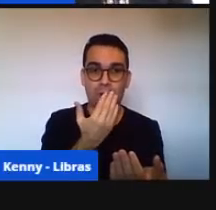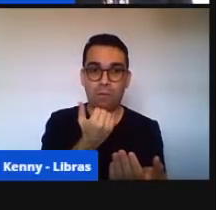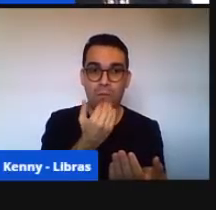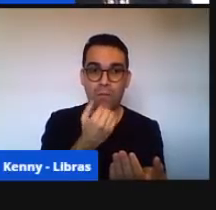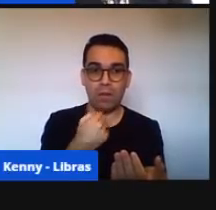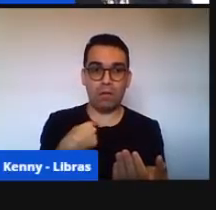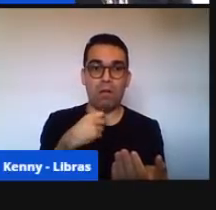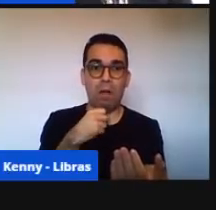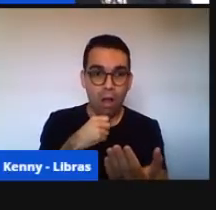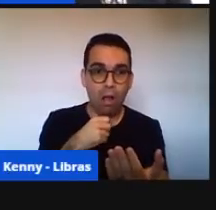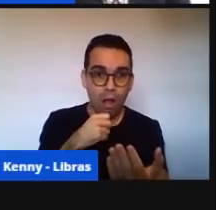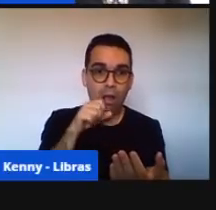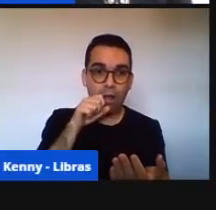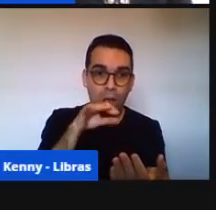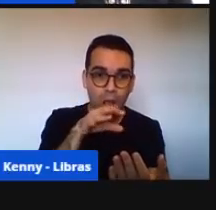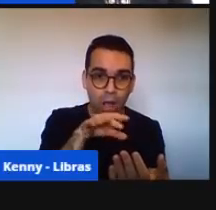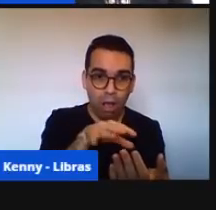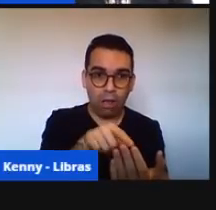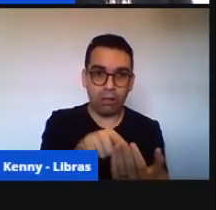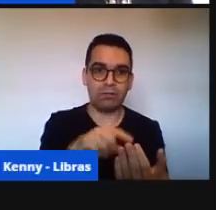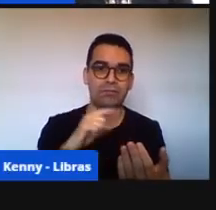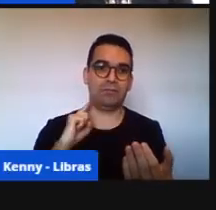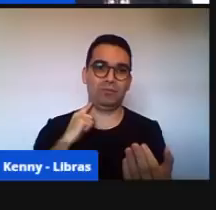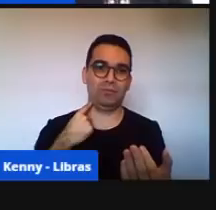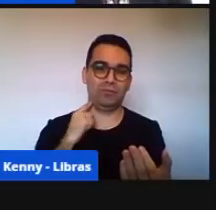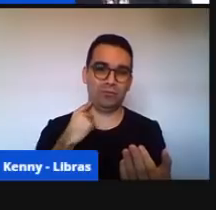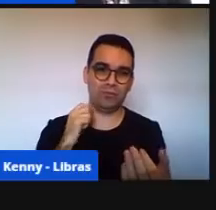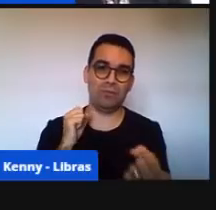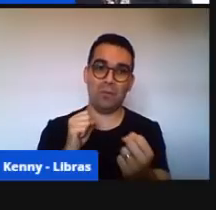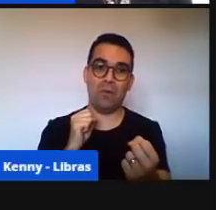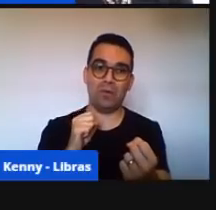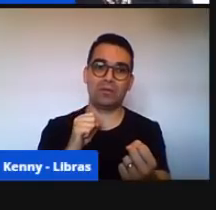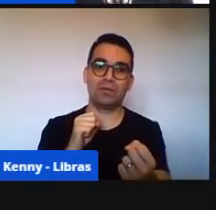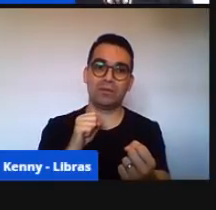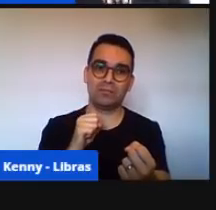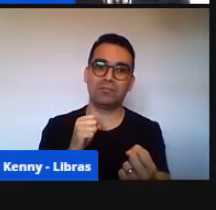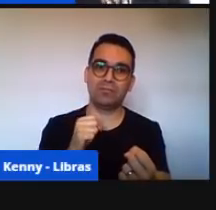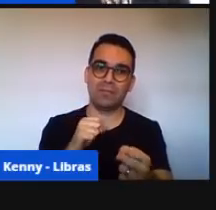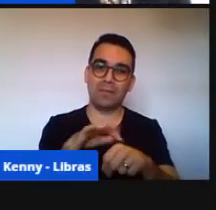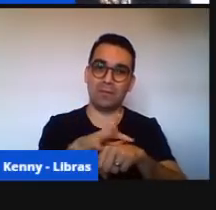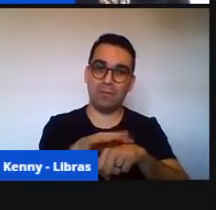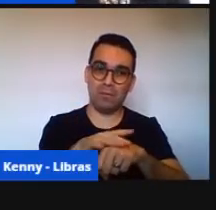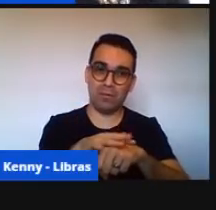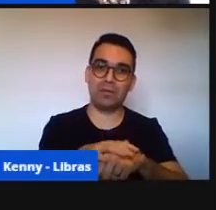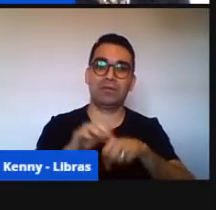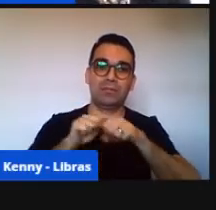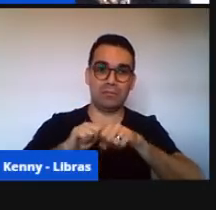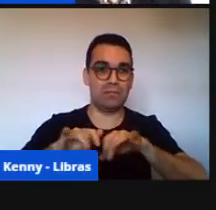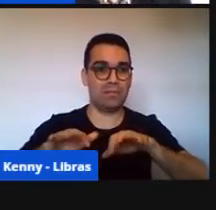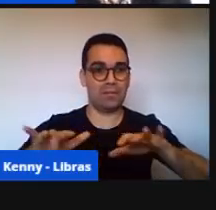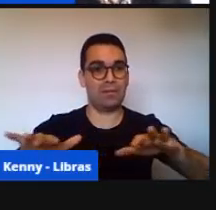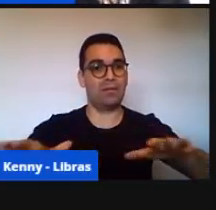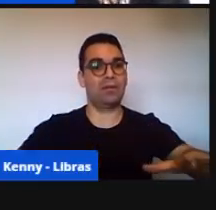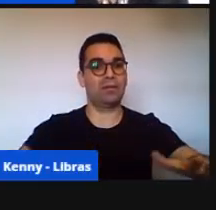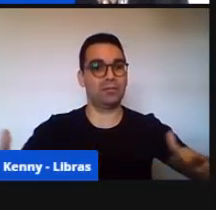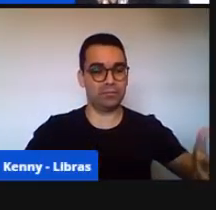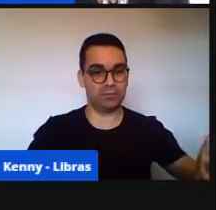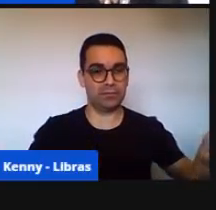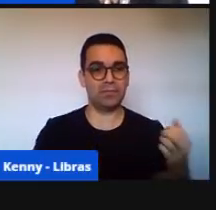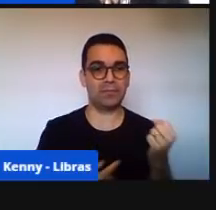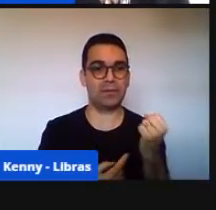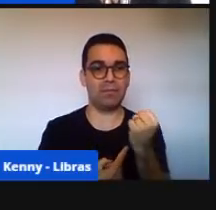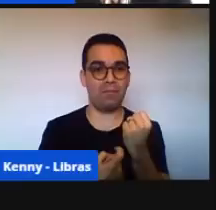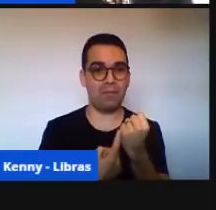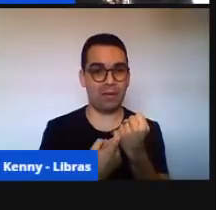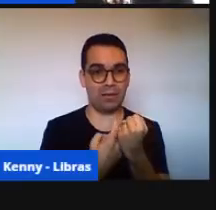vírus, né, através desse alimento que vai ser consumido logo em seguida, ou até mesmo bactérias, algum vetor que